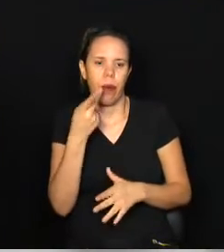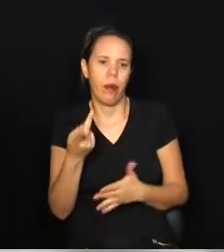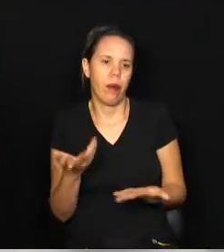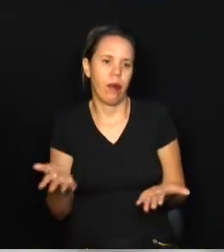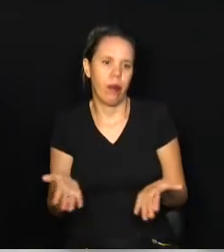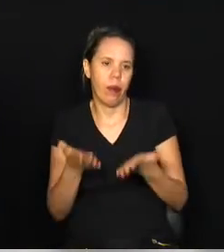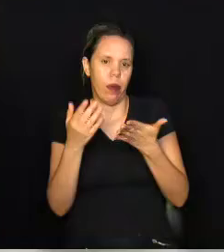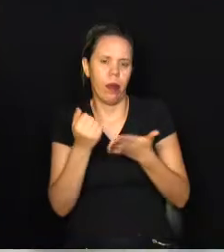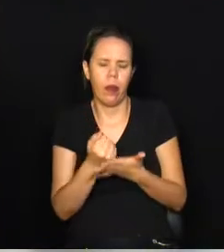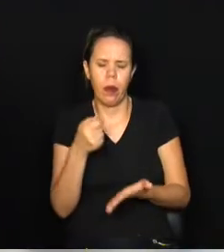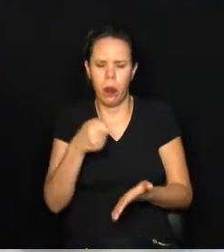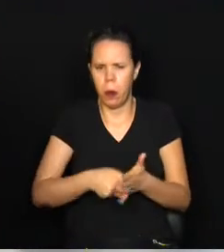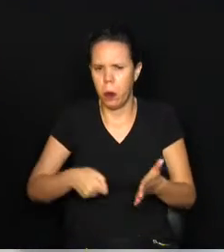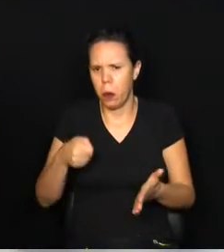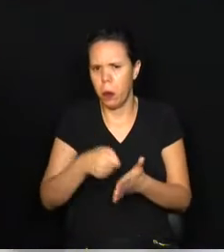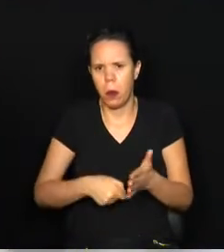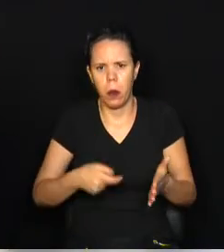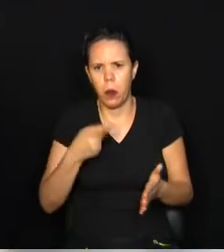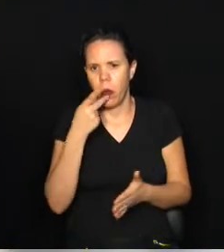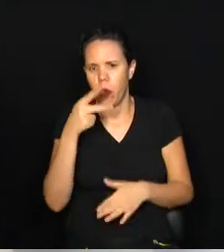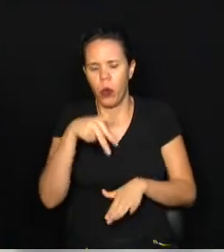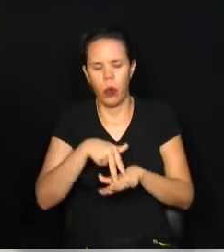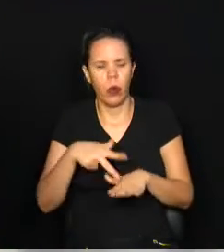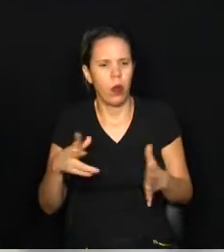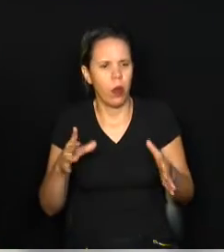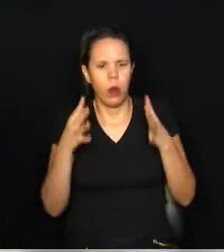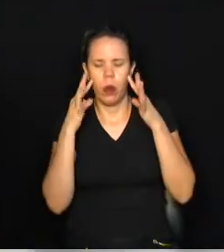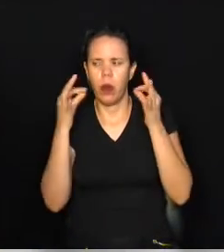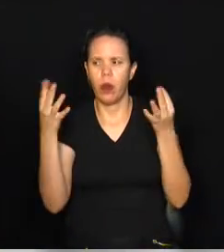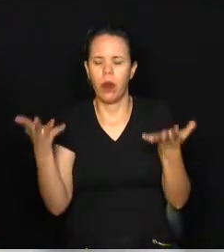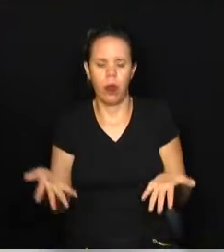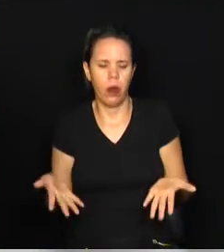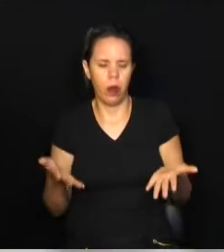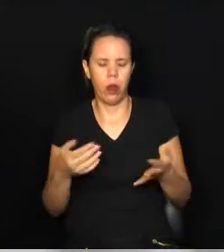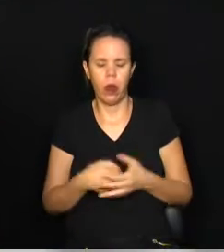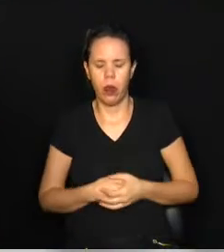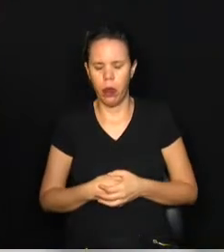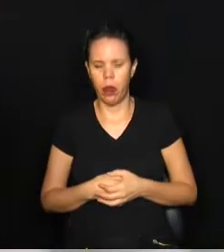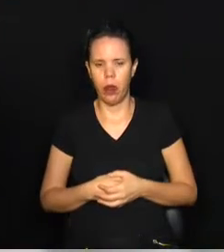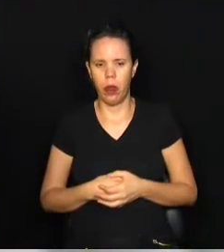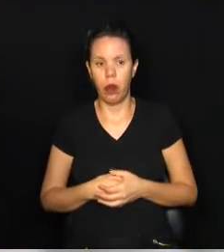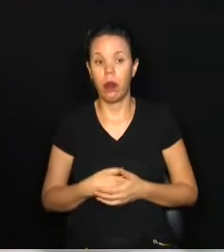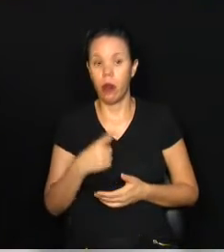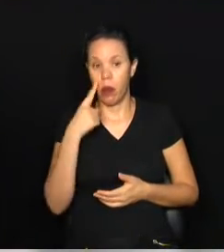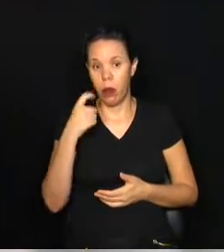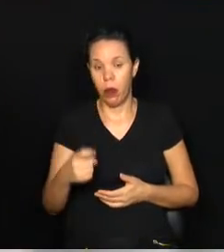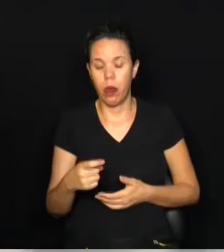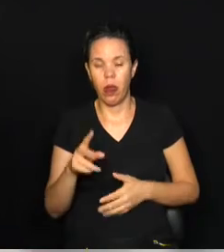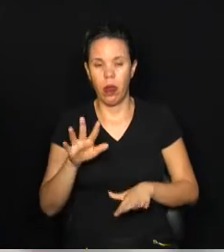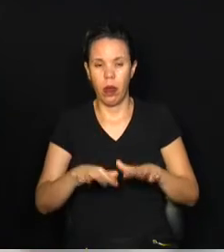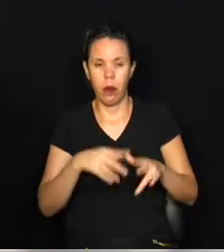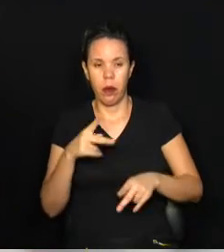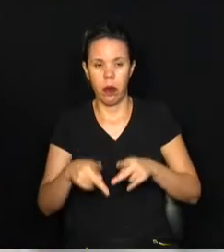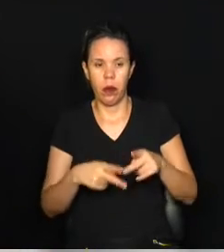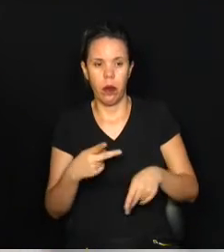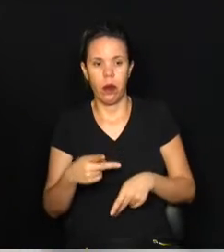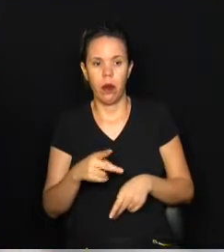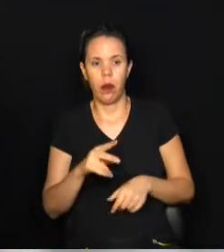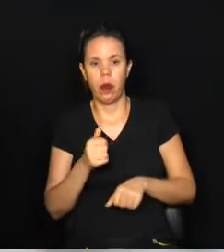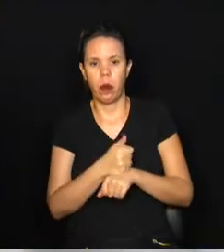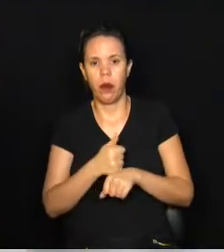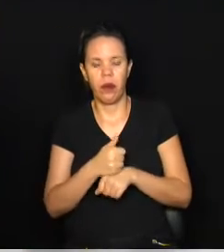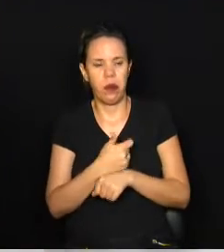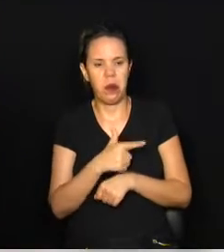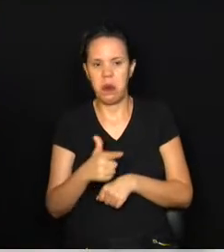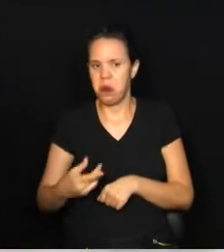sabe, brigar e dizer e chamar atenção. Por quê? Há interesses contraditórios de que essa profissão não